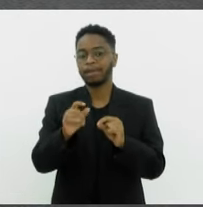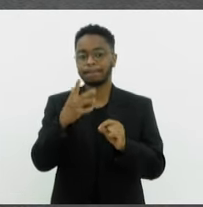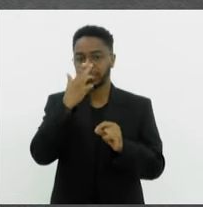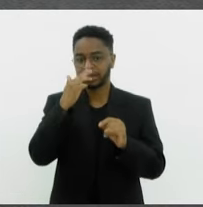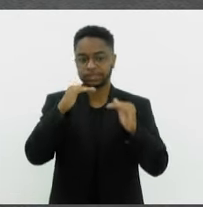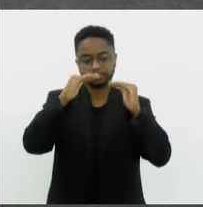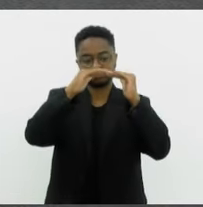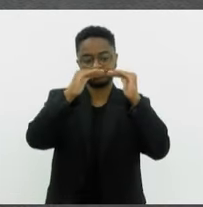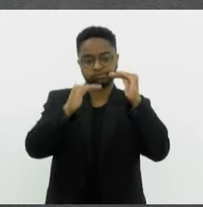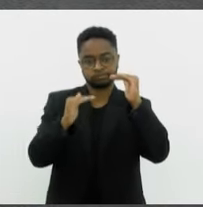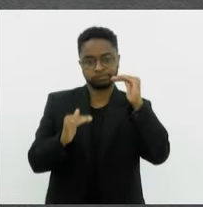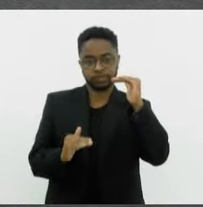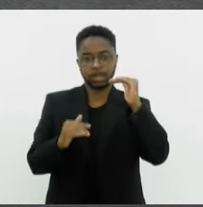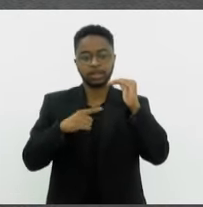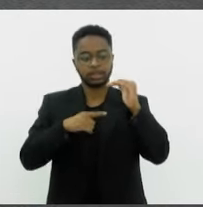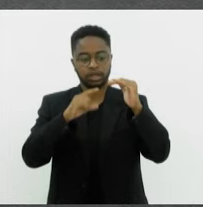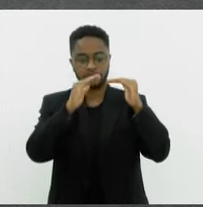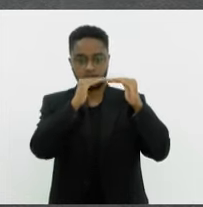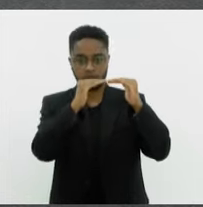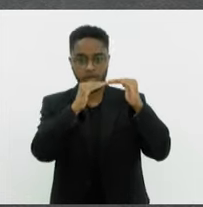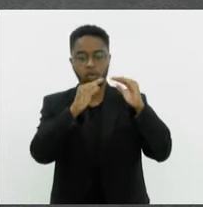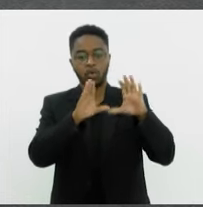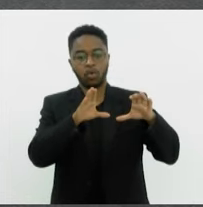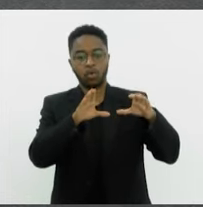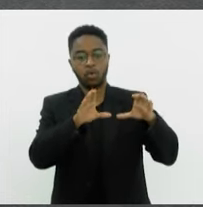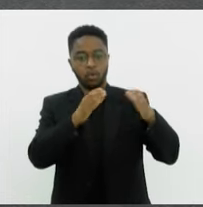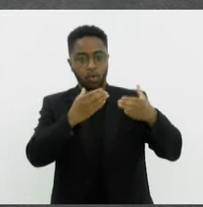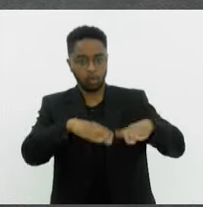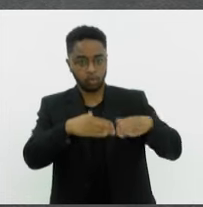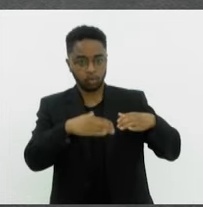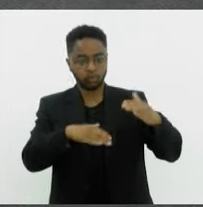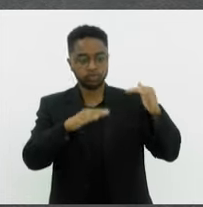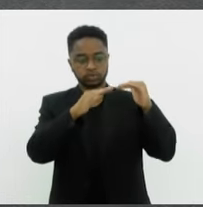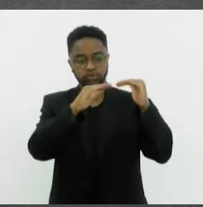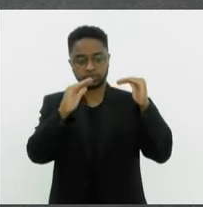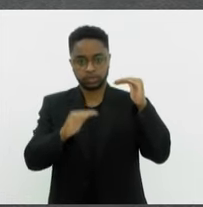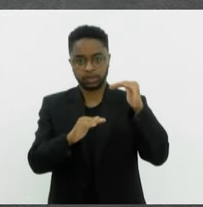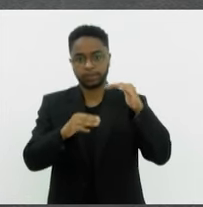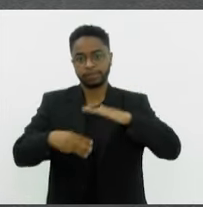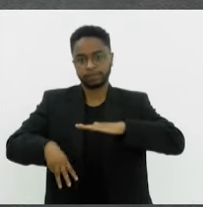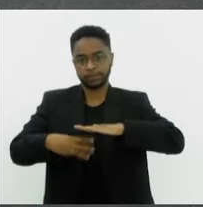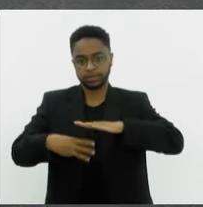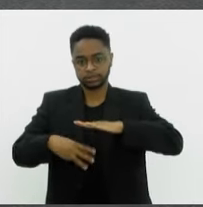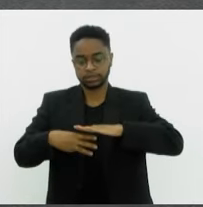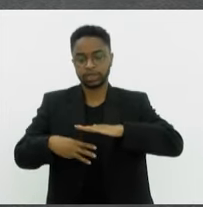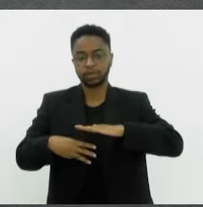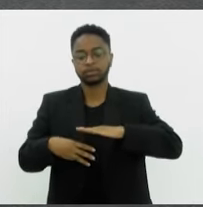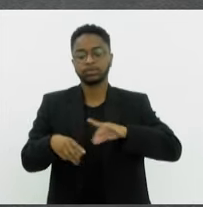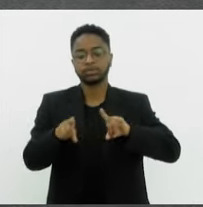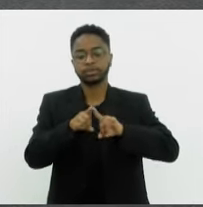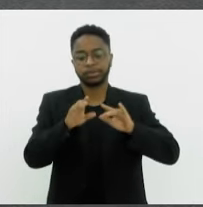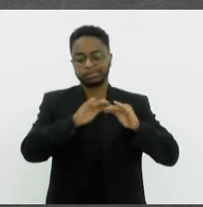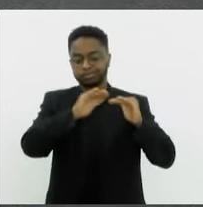de educação. Tem os concursados, tem os terceirizados e tem os mais precarizados ainda, que são os que recebem por RPA. Ou